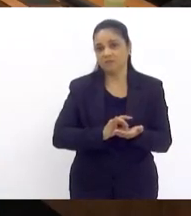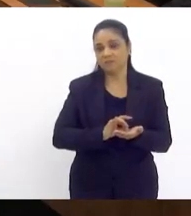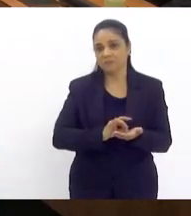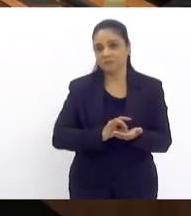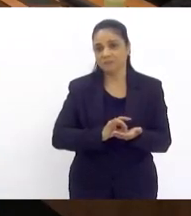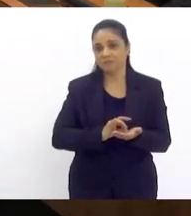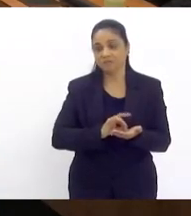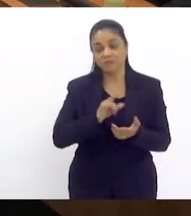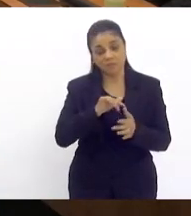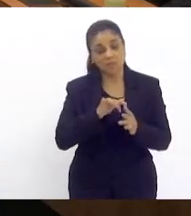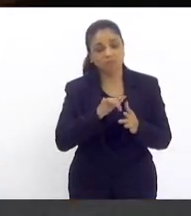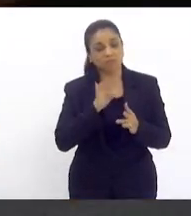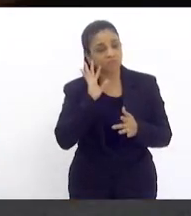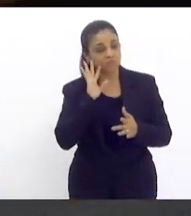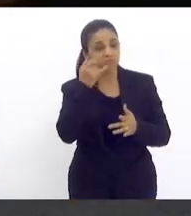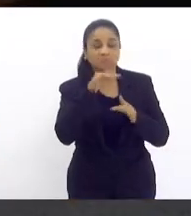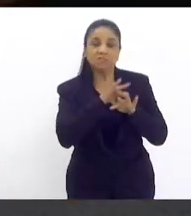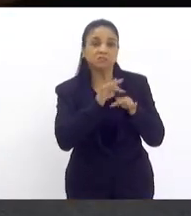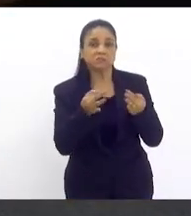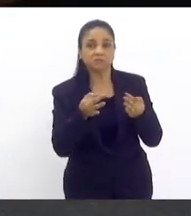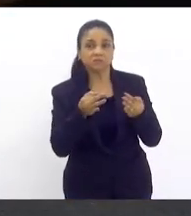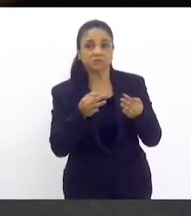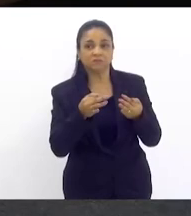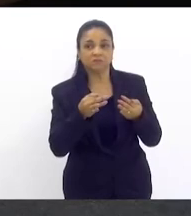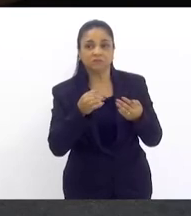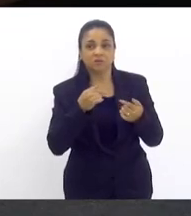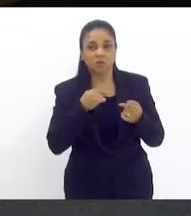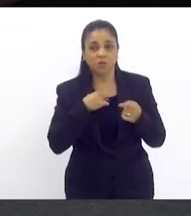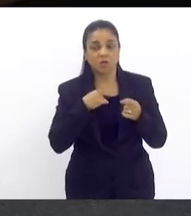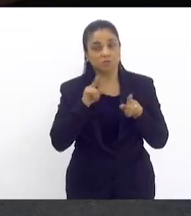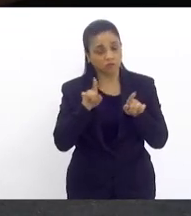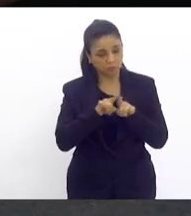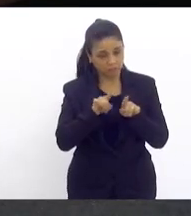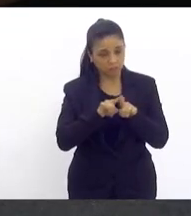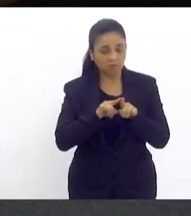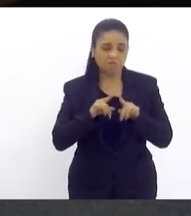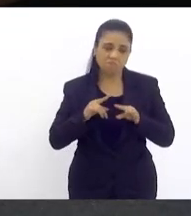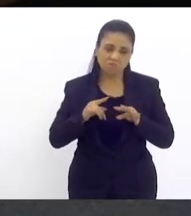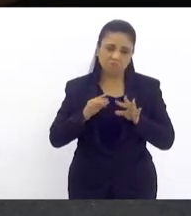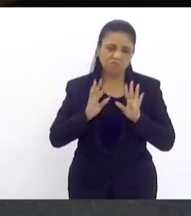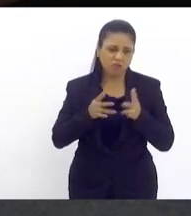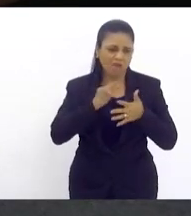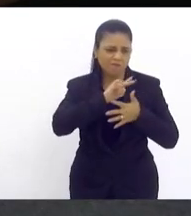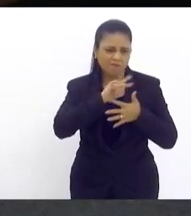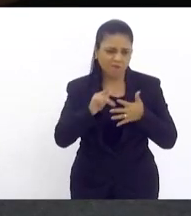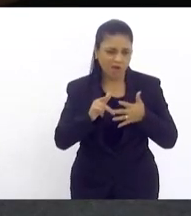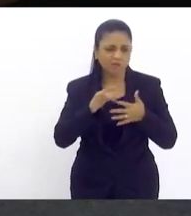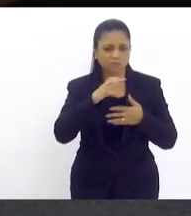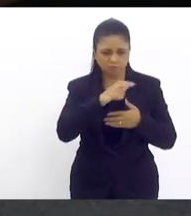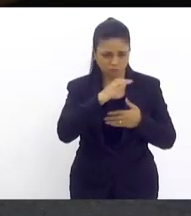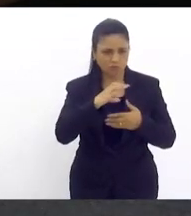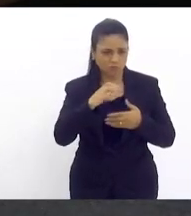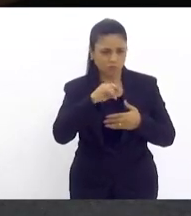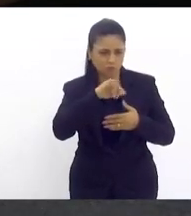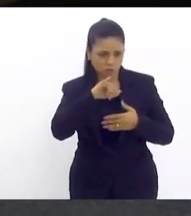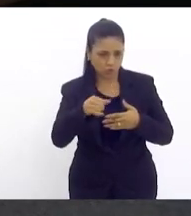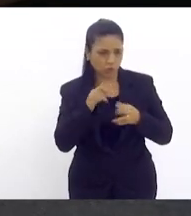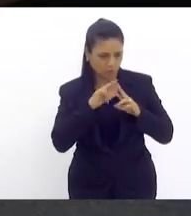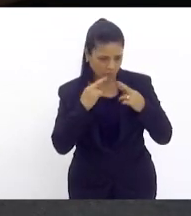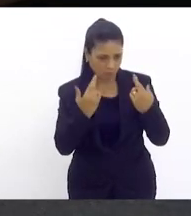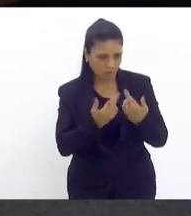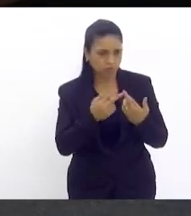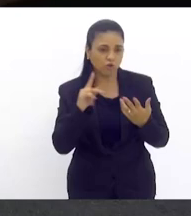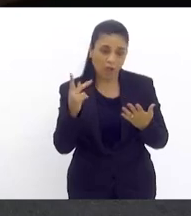tem uma solução mais simples por várias vezes não só a gente já convaleceu na ccj algum tipo de